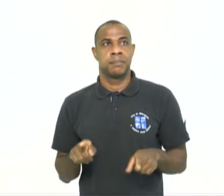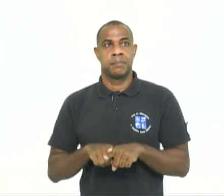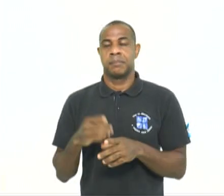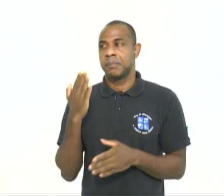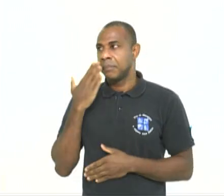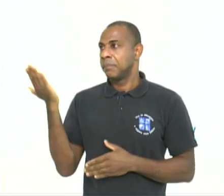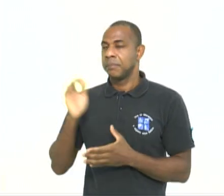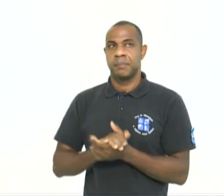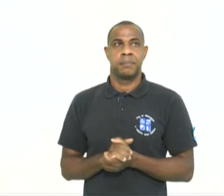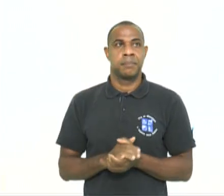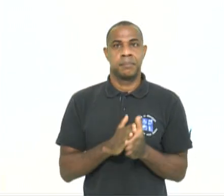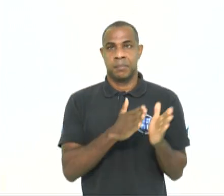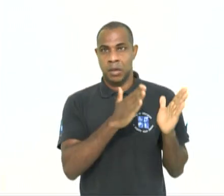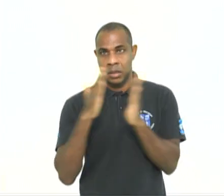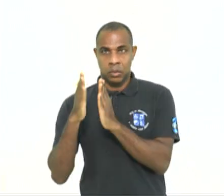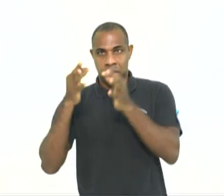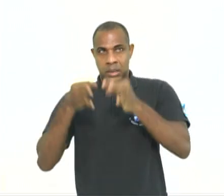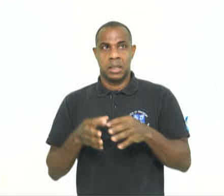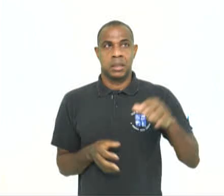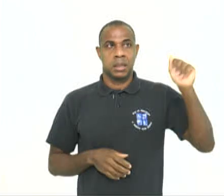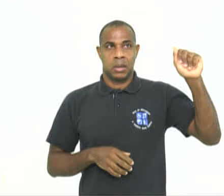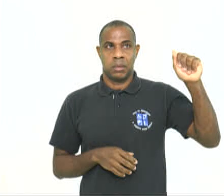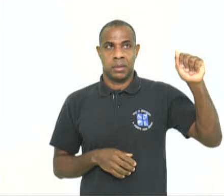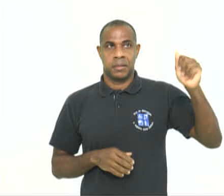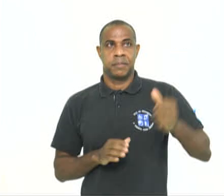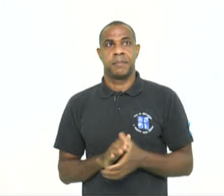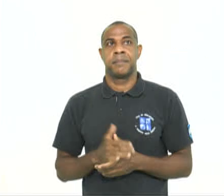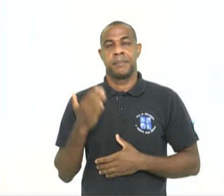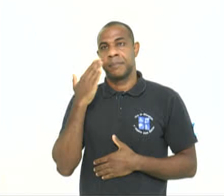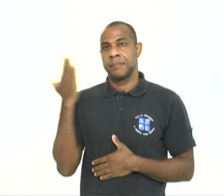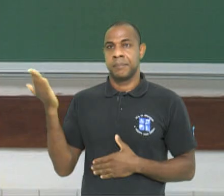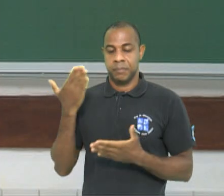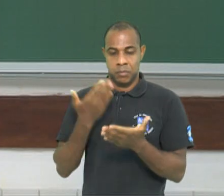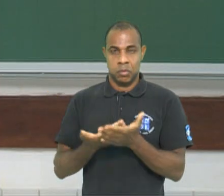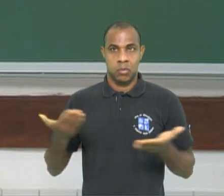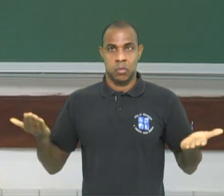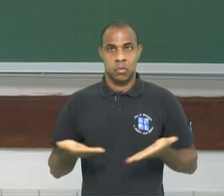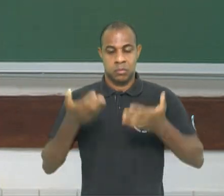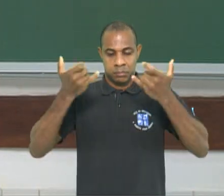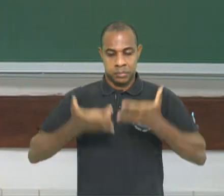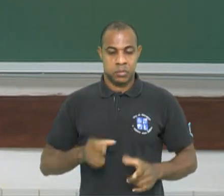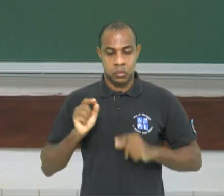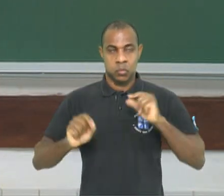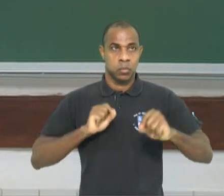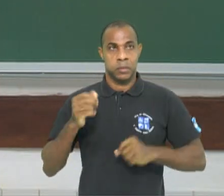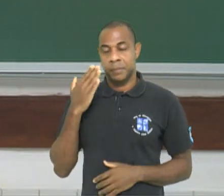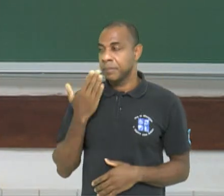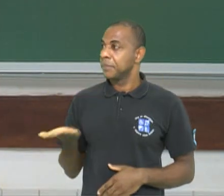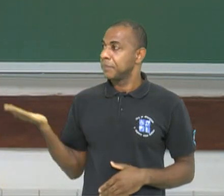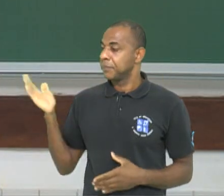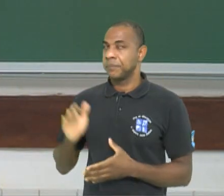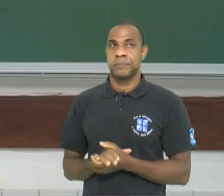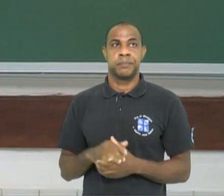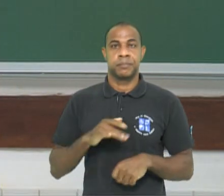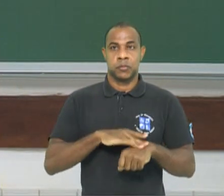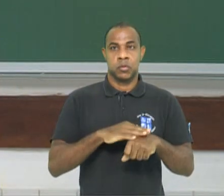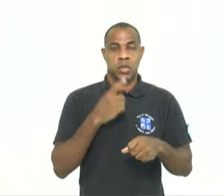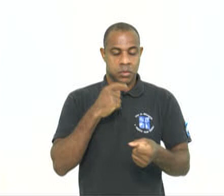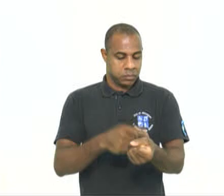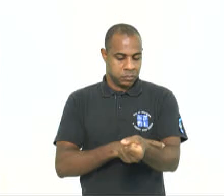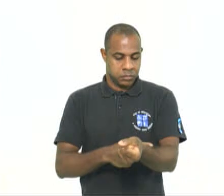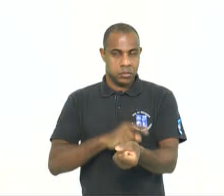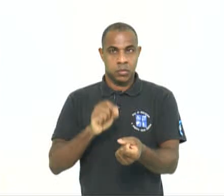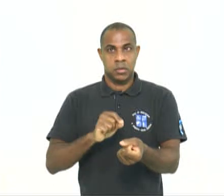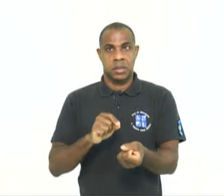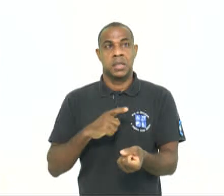Sequência, Maria, José e Roberto, tá? Muito bem, gente. O que vimos nessa aula? As doenças do sangue são aquelas